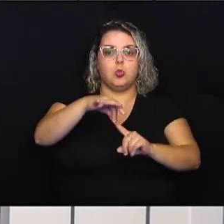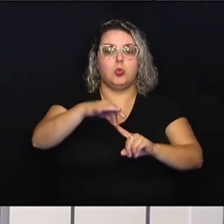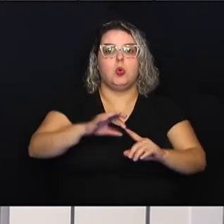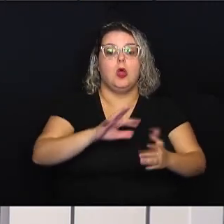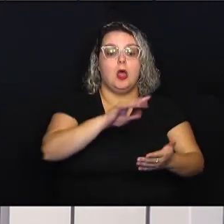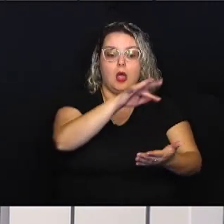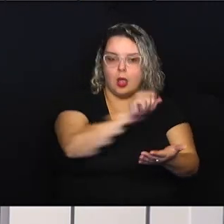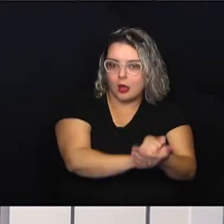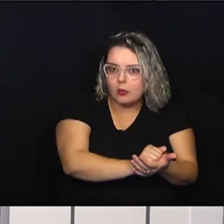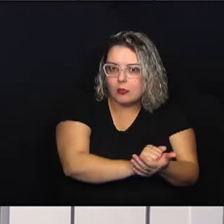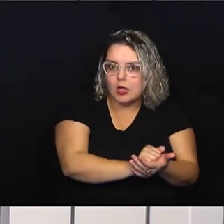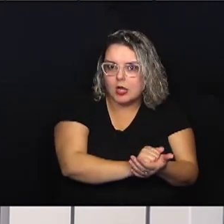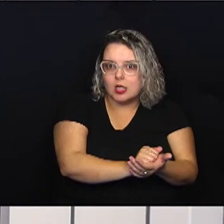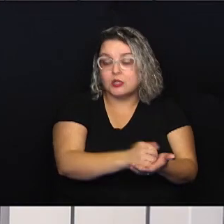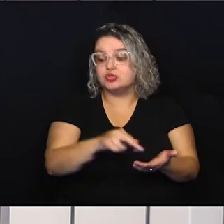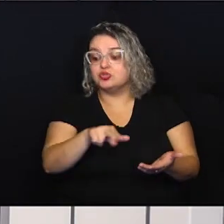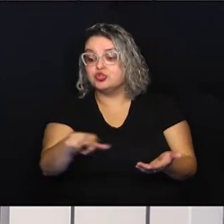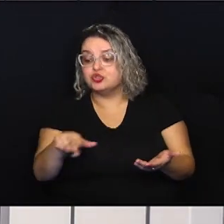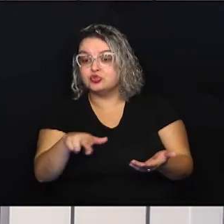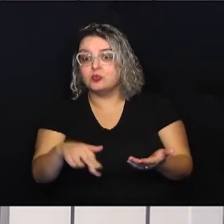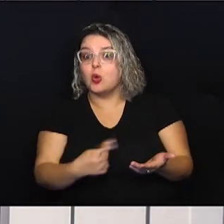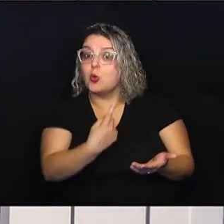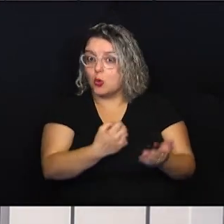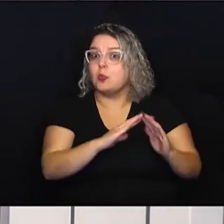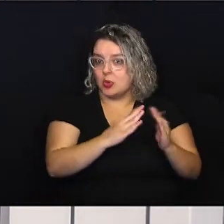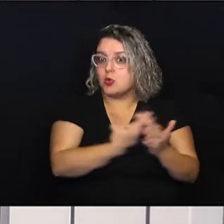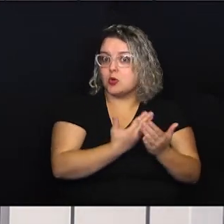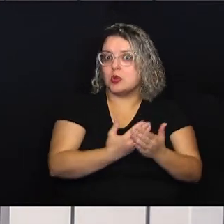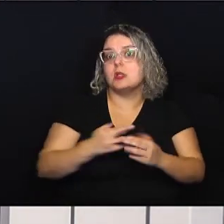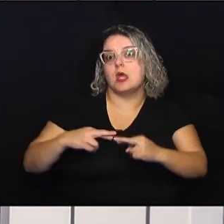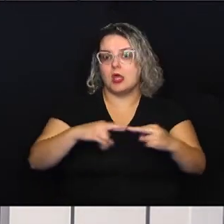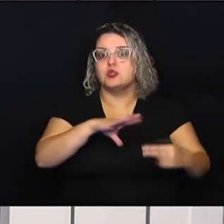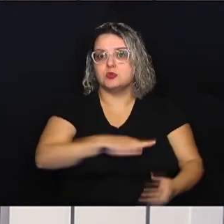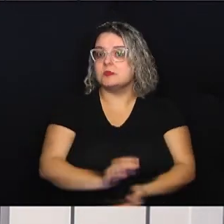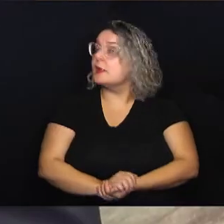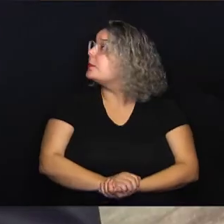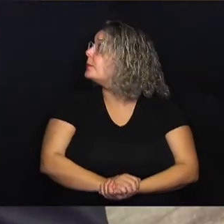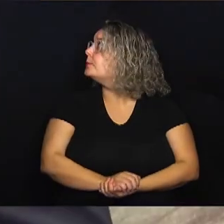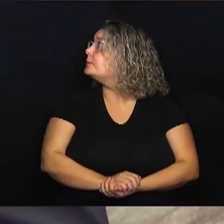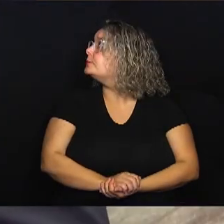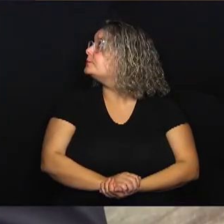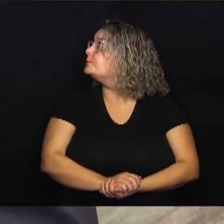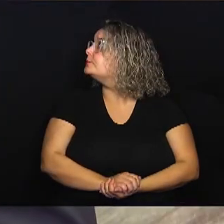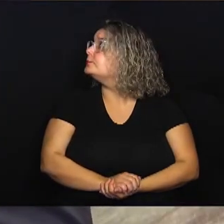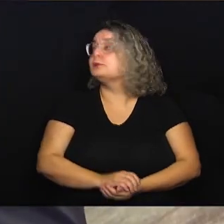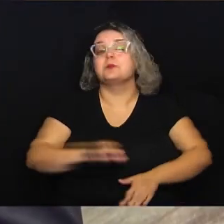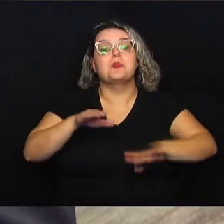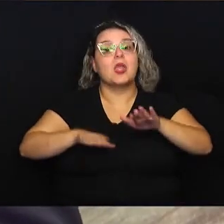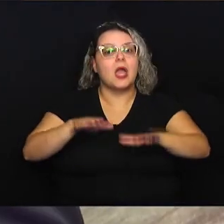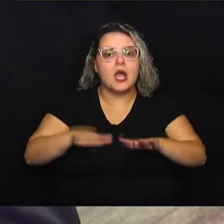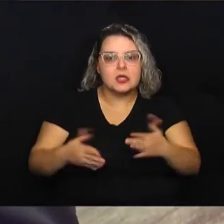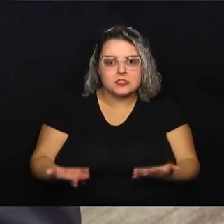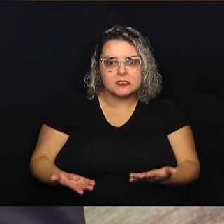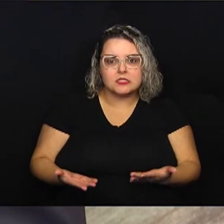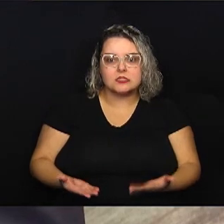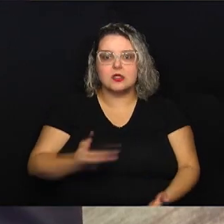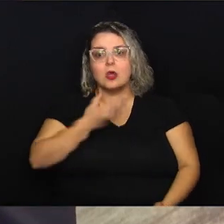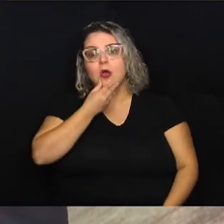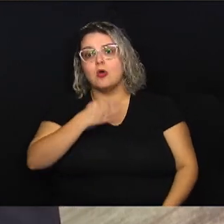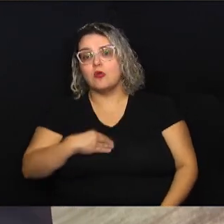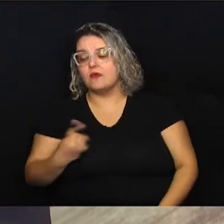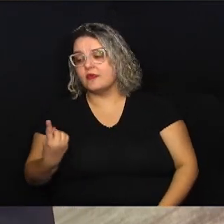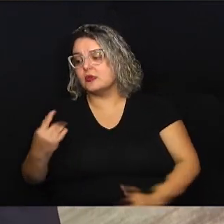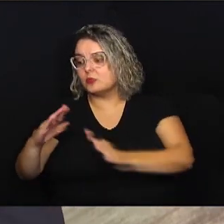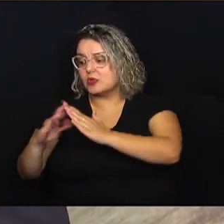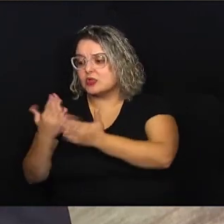matrícula de irmãos em uma mesma escola da rede municipal. Que muitas vezes um filho está numa escola,